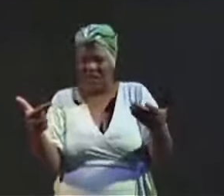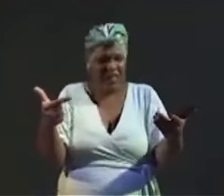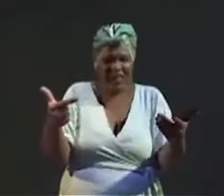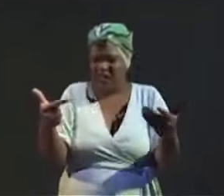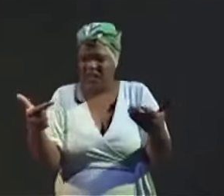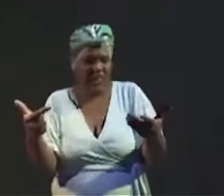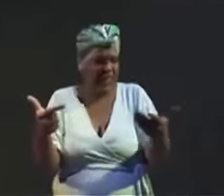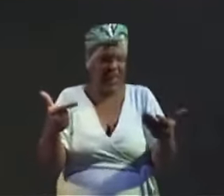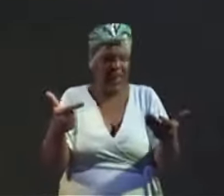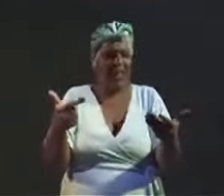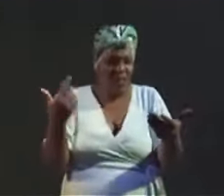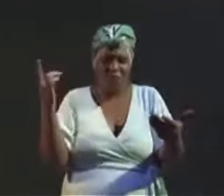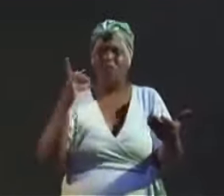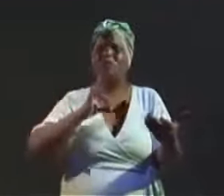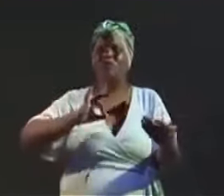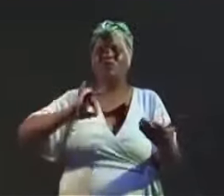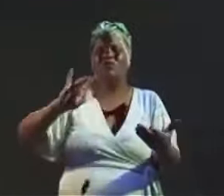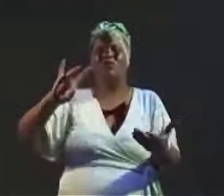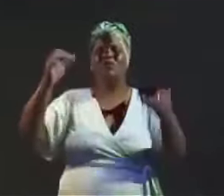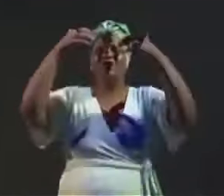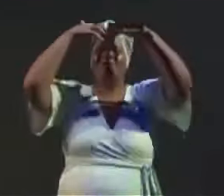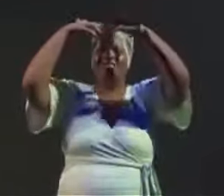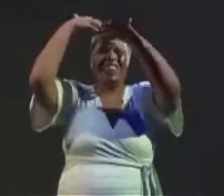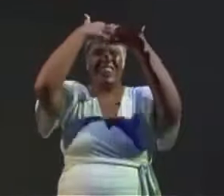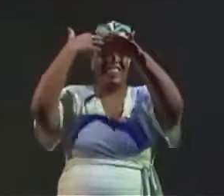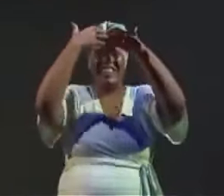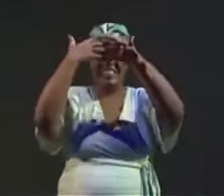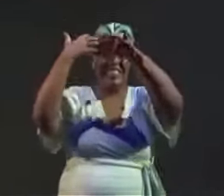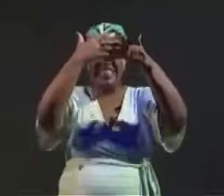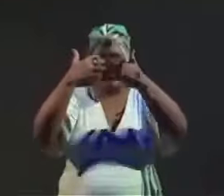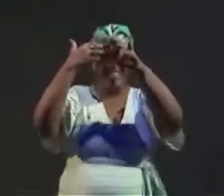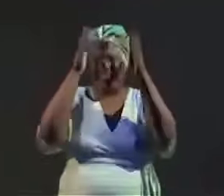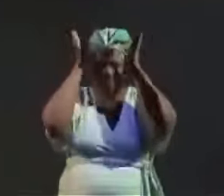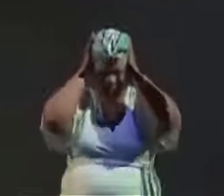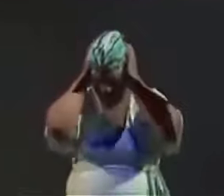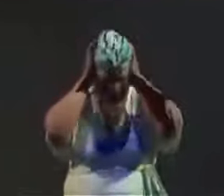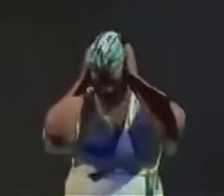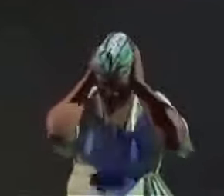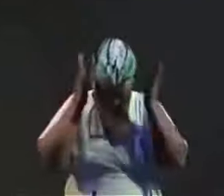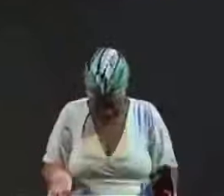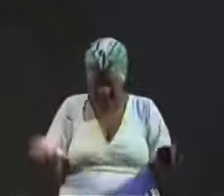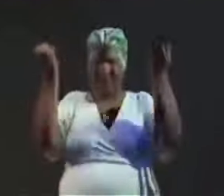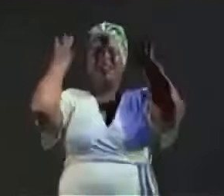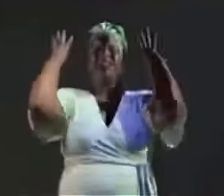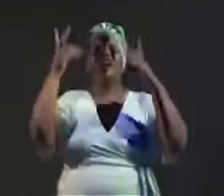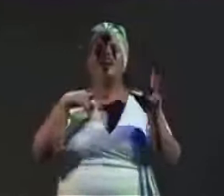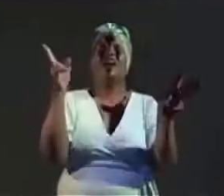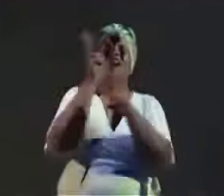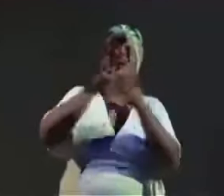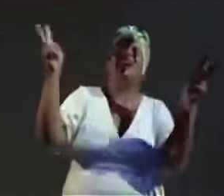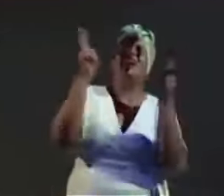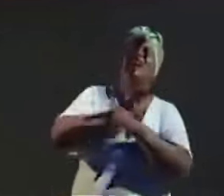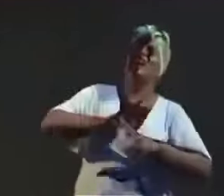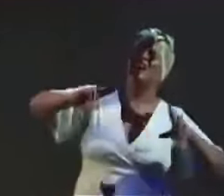coração. Coração é terreno hostil, a mente tá mal confusão. Acelero sem pensar em nada e o vento alivia a tensão.